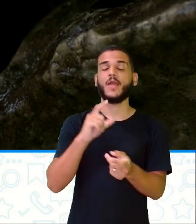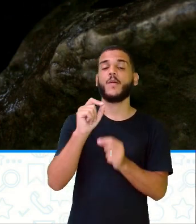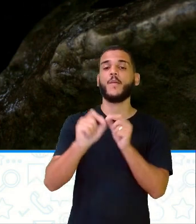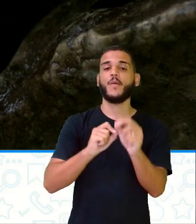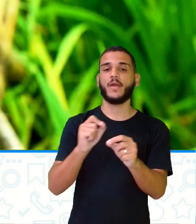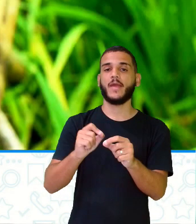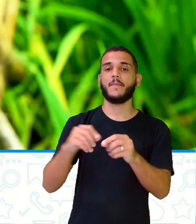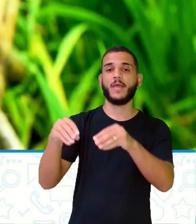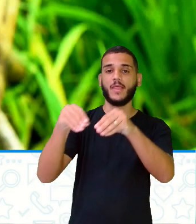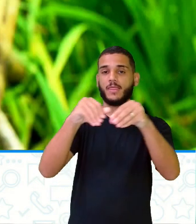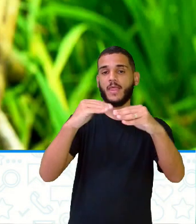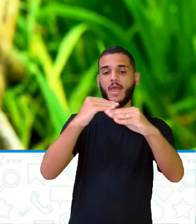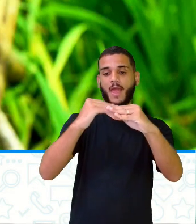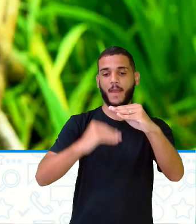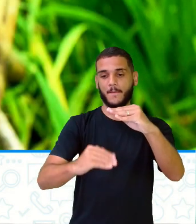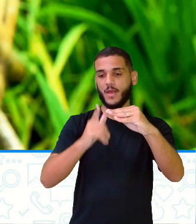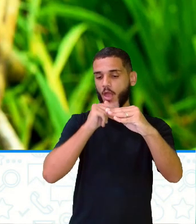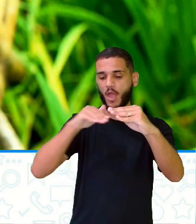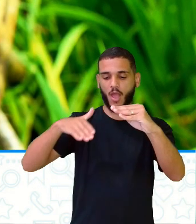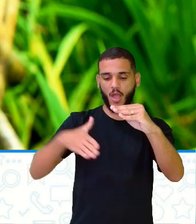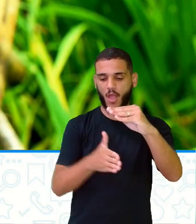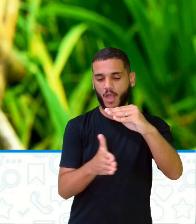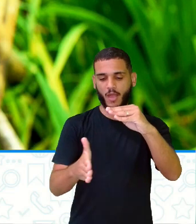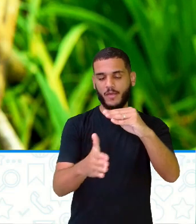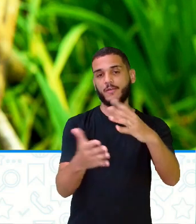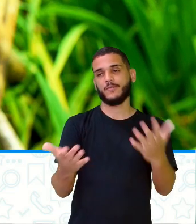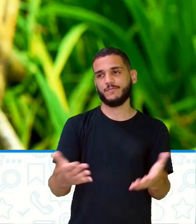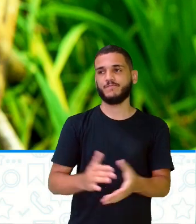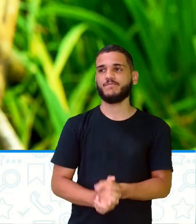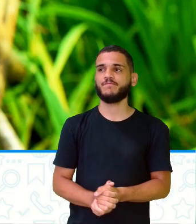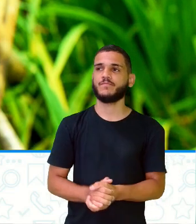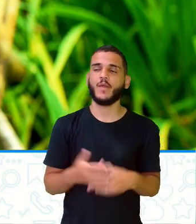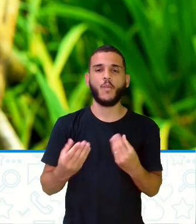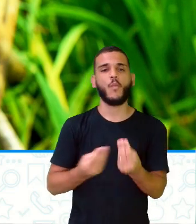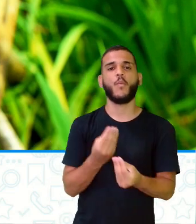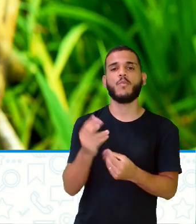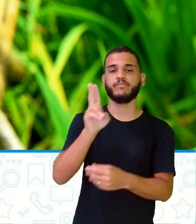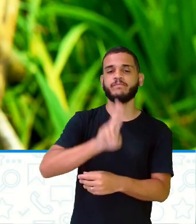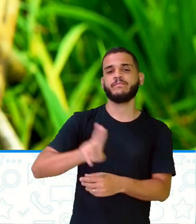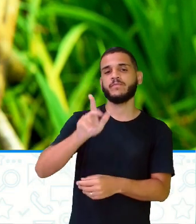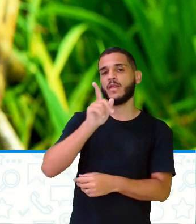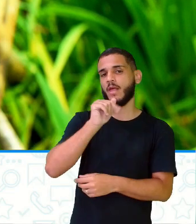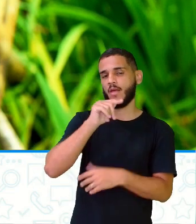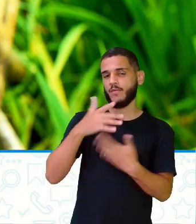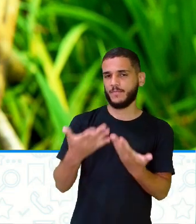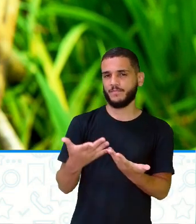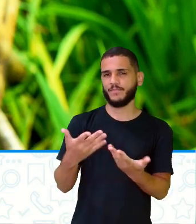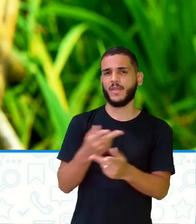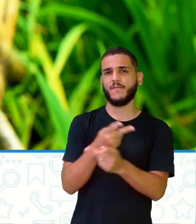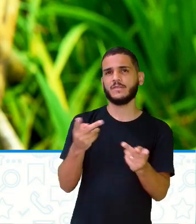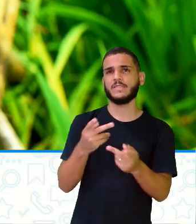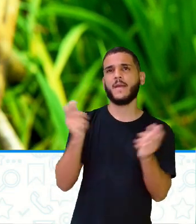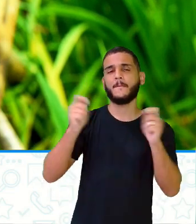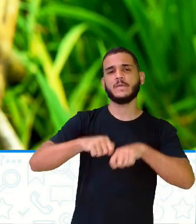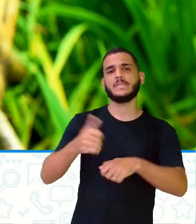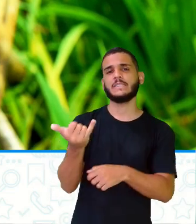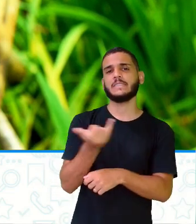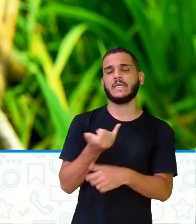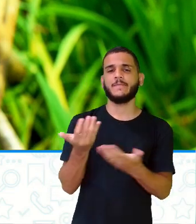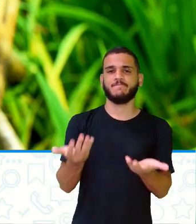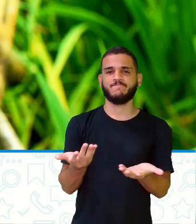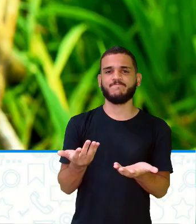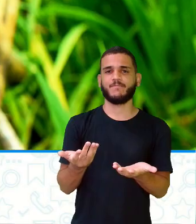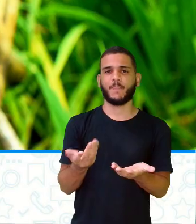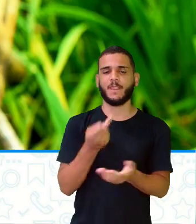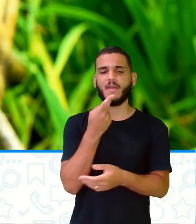rios subterrâneos. E quais são essas formas de utilizar a água? Será que vocês vão poder me dizer? Será que eles vão falar